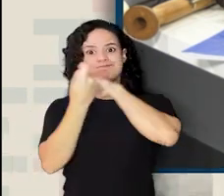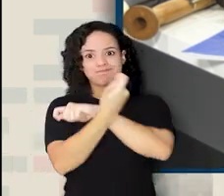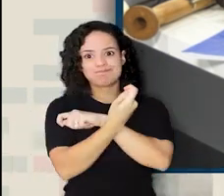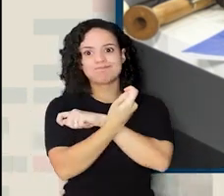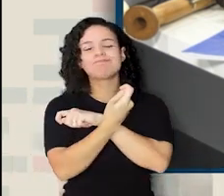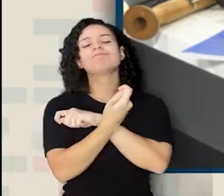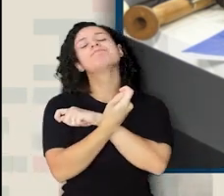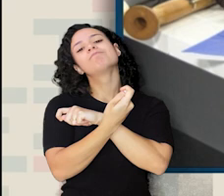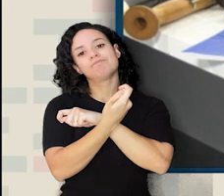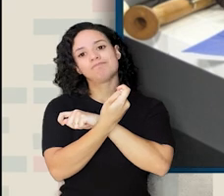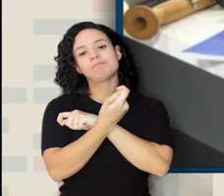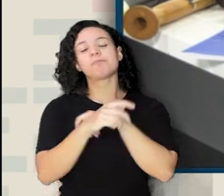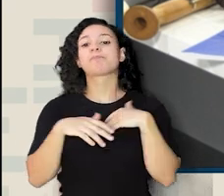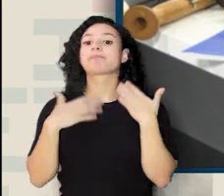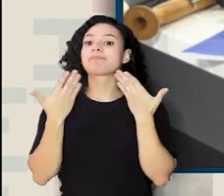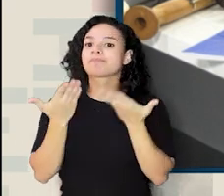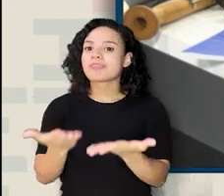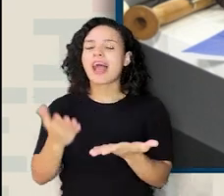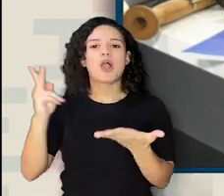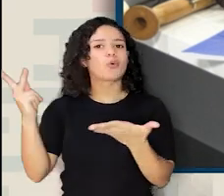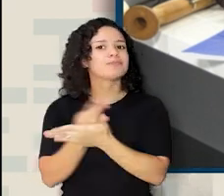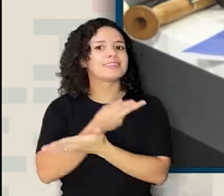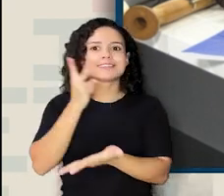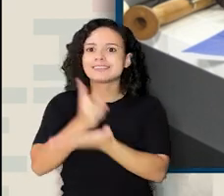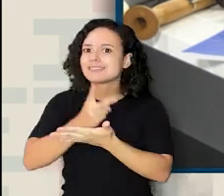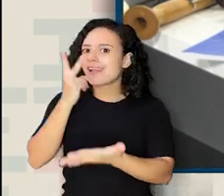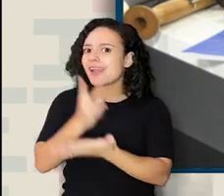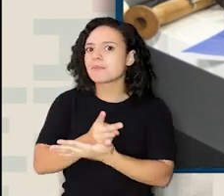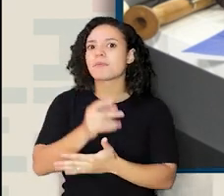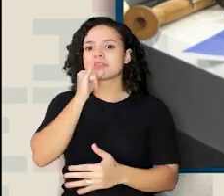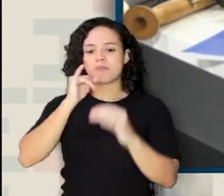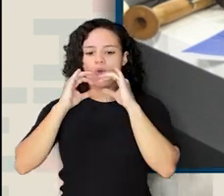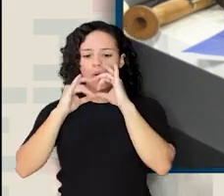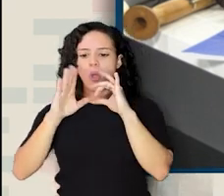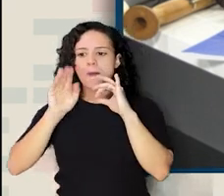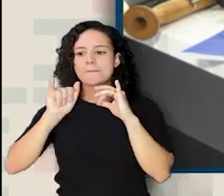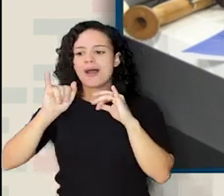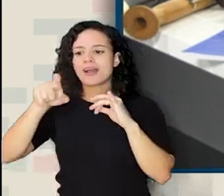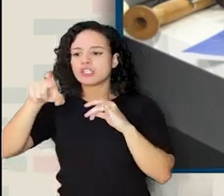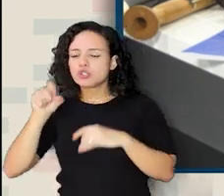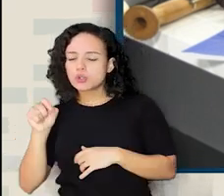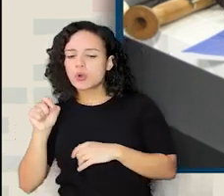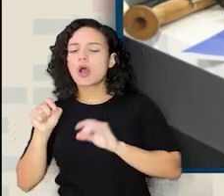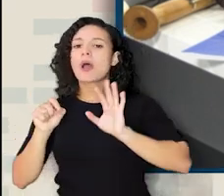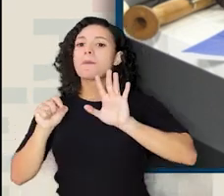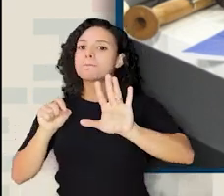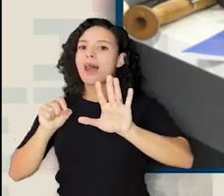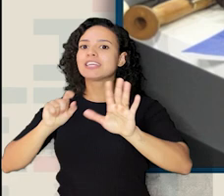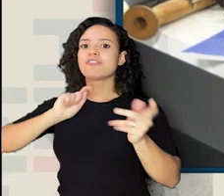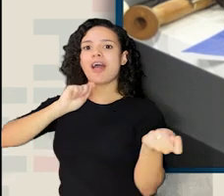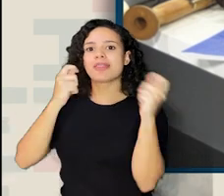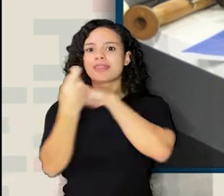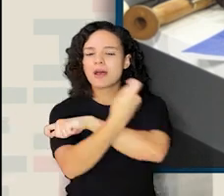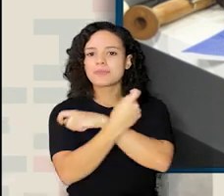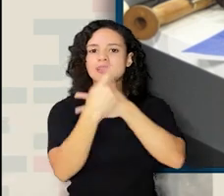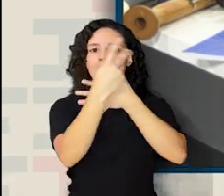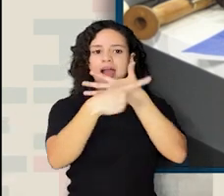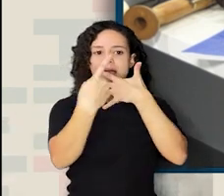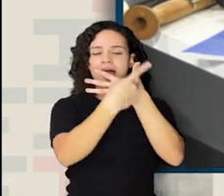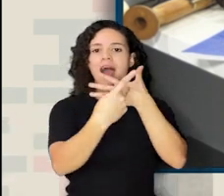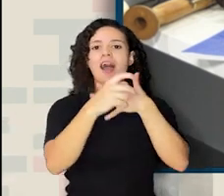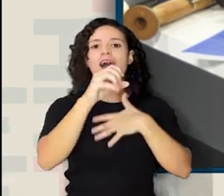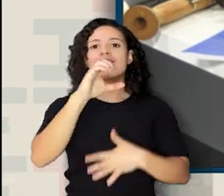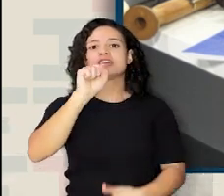Então, eu vou transpor, né? E isso acontece o tempo todo. Ou eu estou com a flauta baixa, ou eu vou ler como se fosse em clave